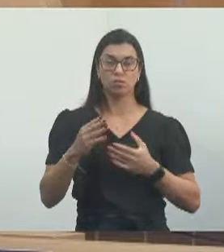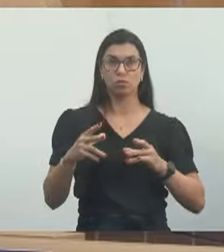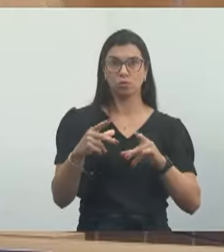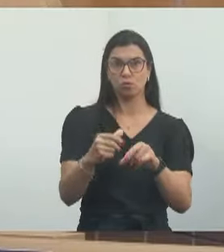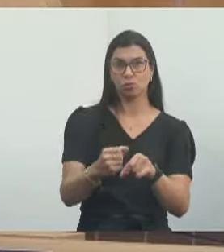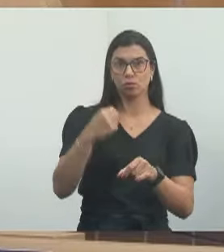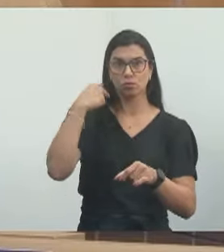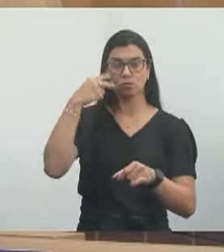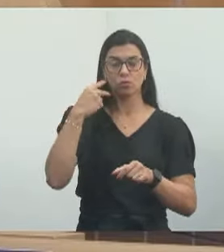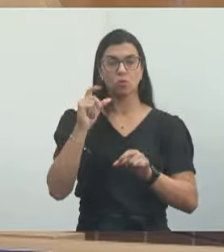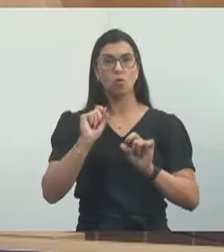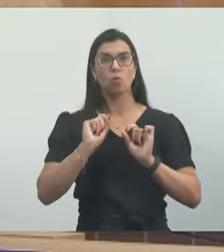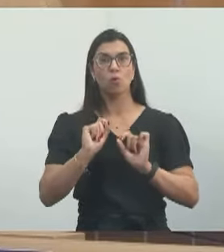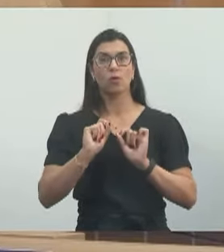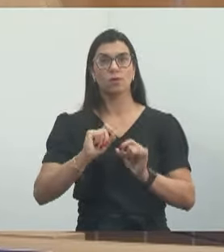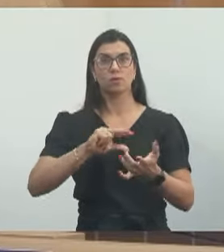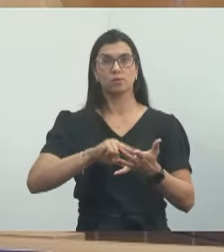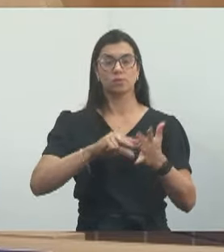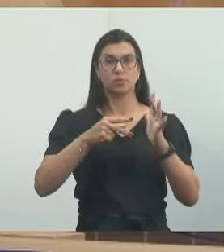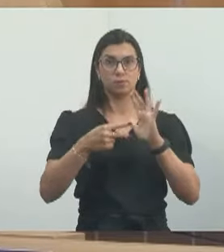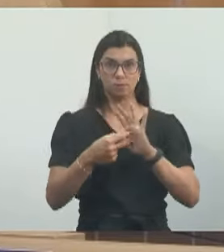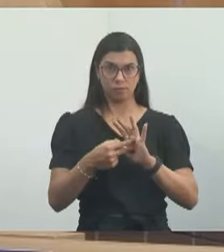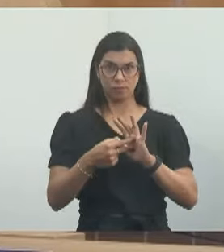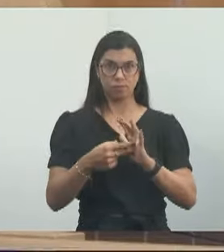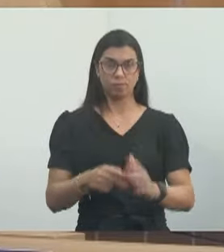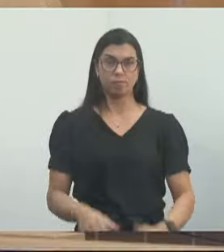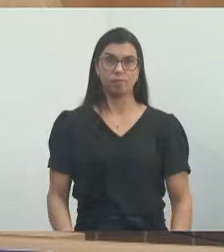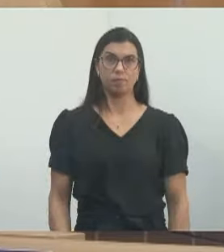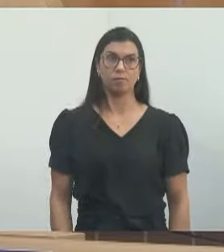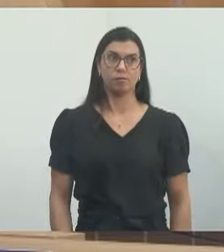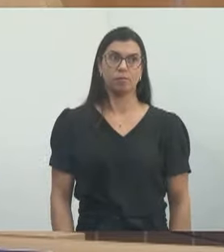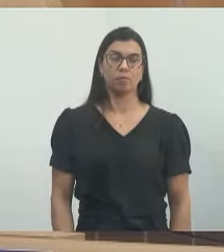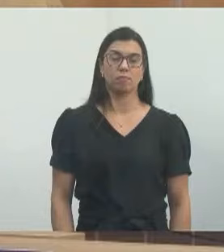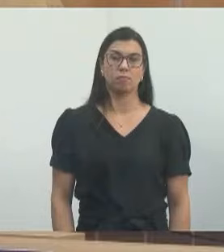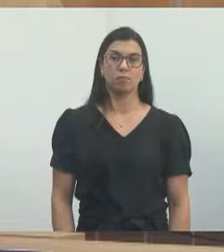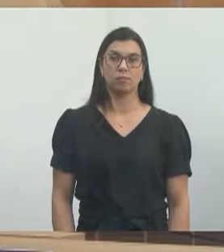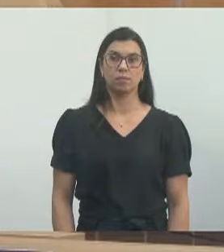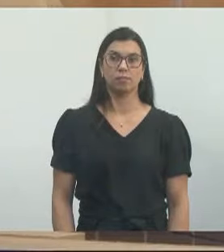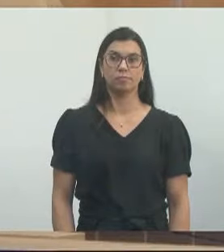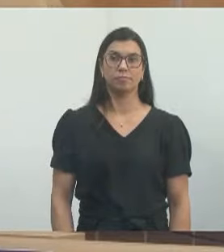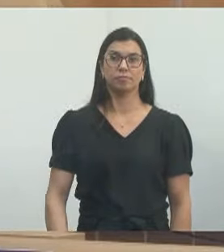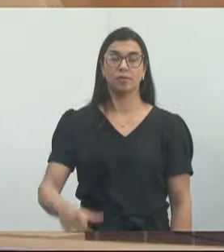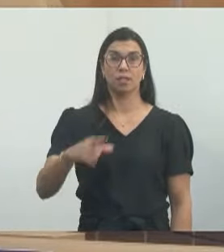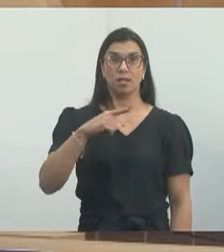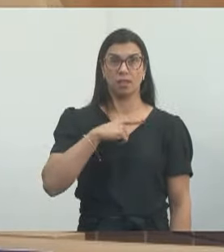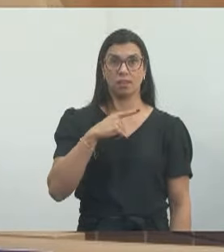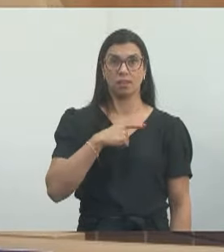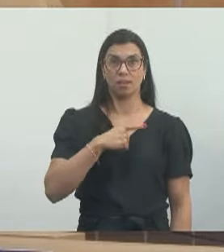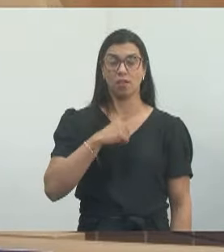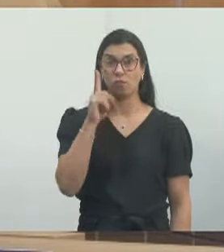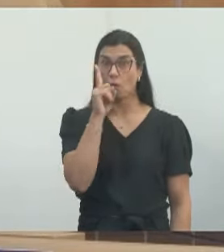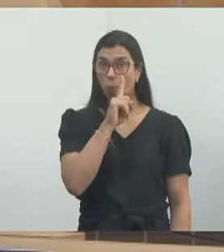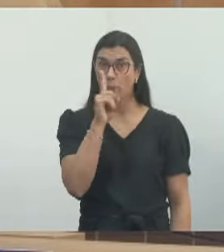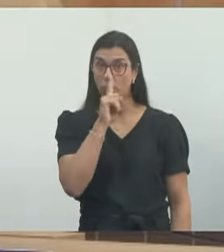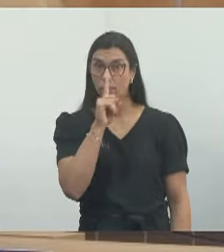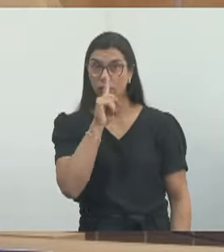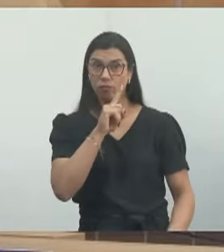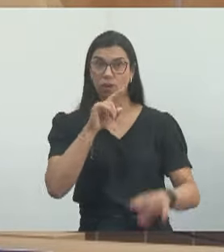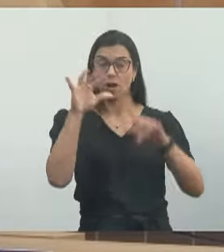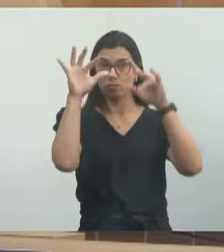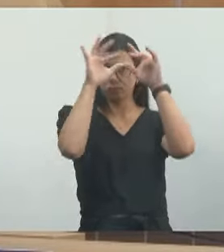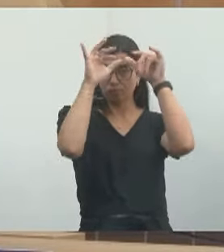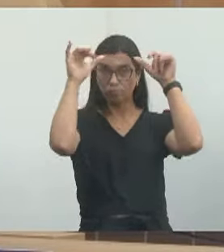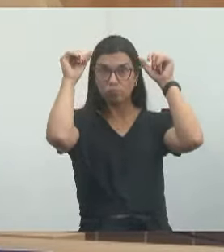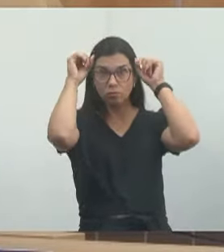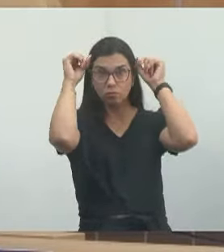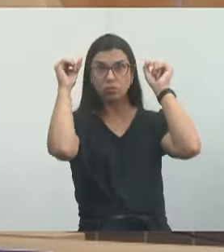decisão do Tribunal de Contas do Estado de São Paulo? Que houve uma falha na prestação de contas